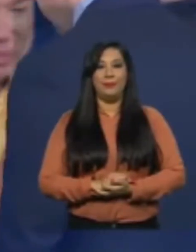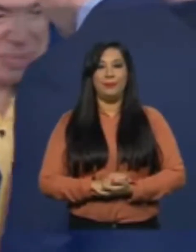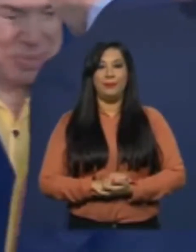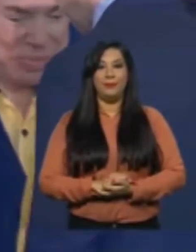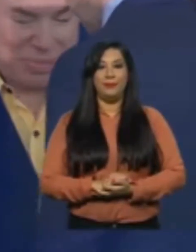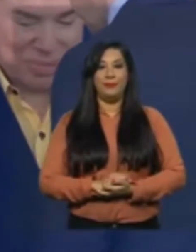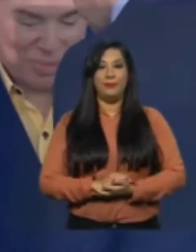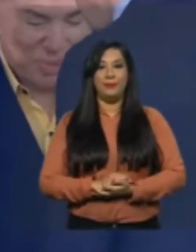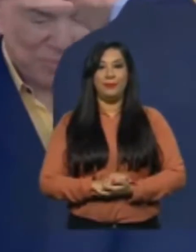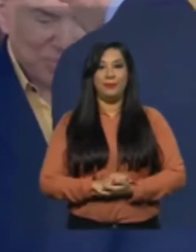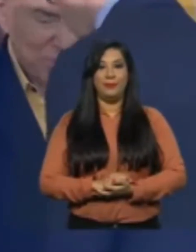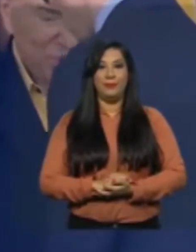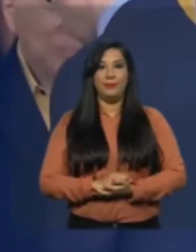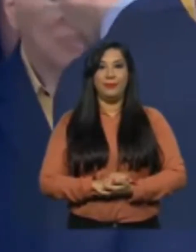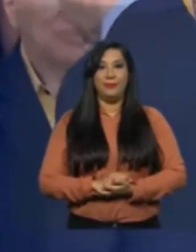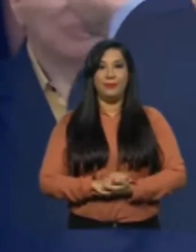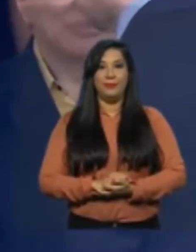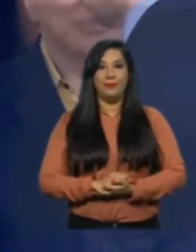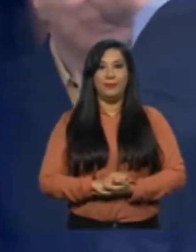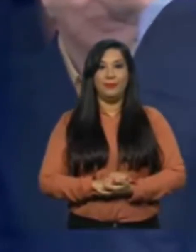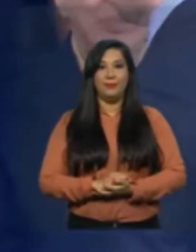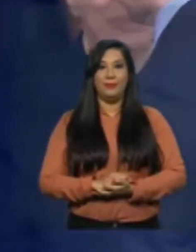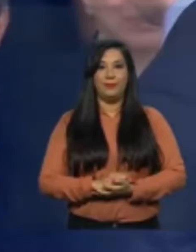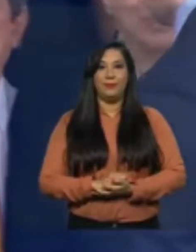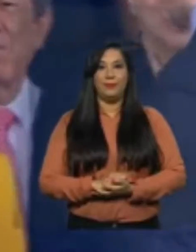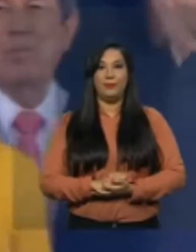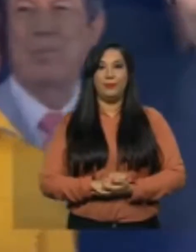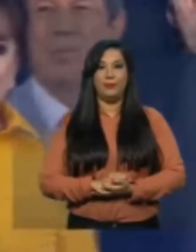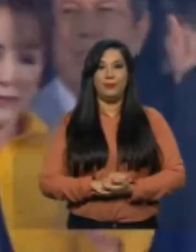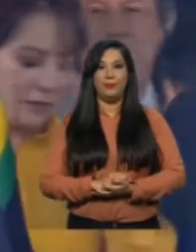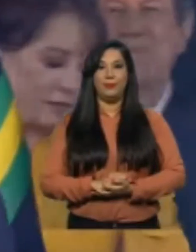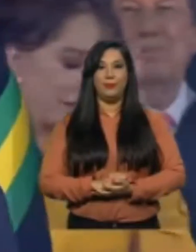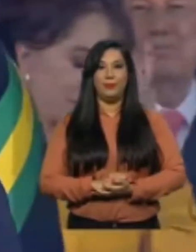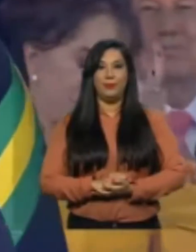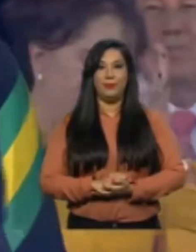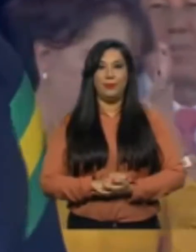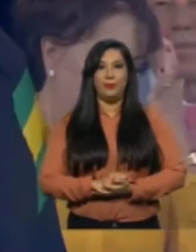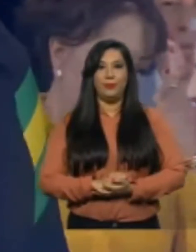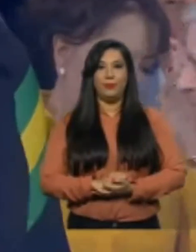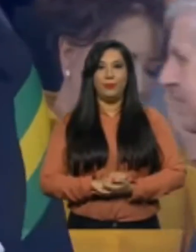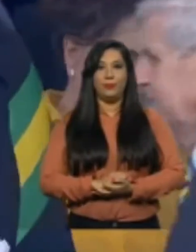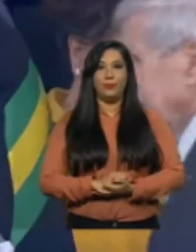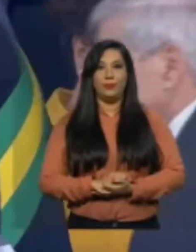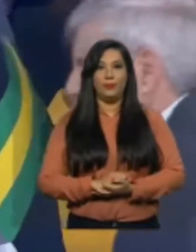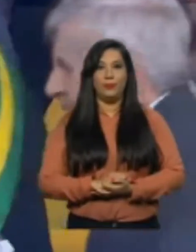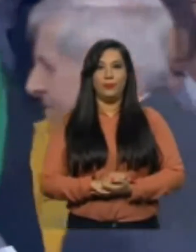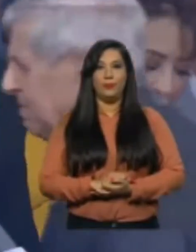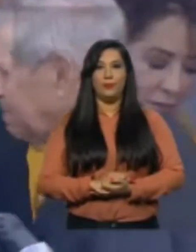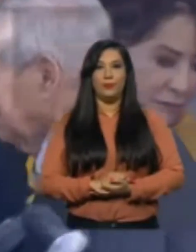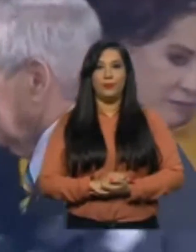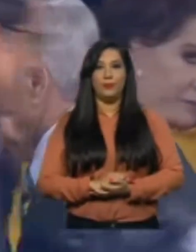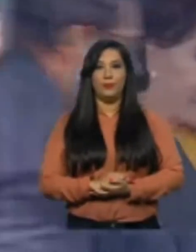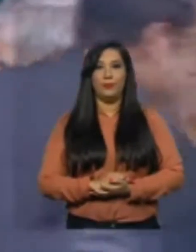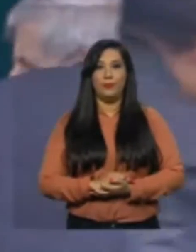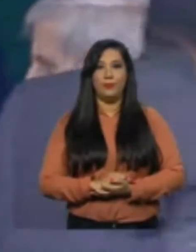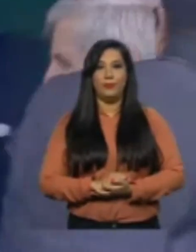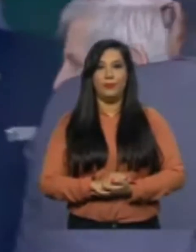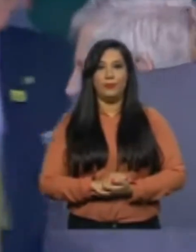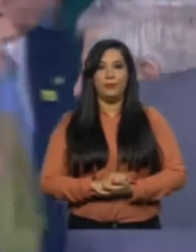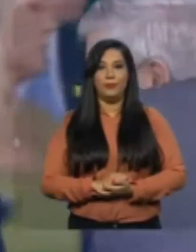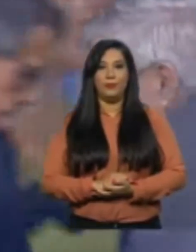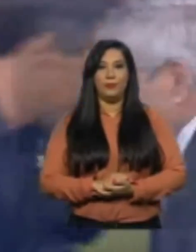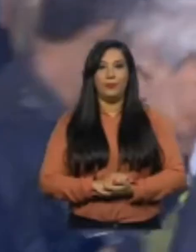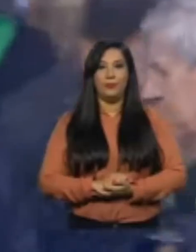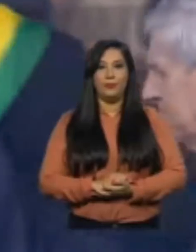Também gostaria de relembrar com vocês e rever parte de uma entrevista do ex-ministro do governo